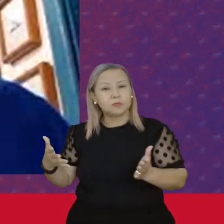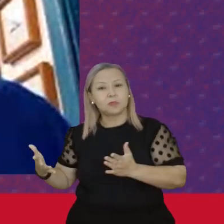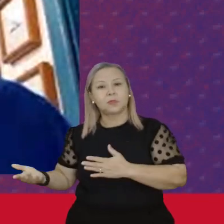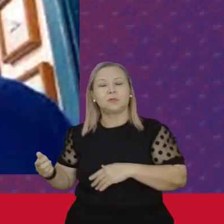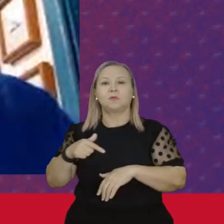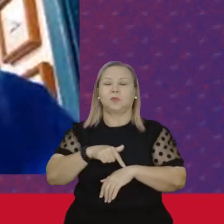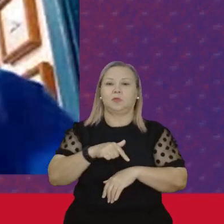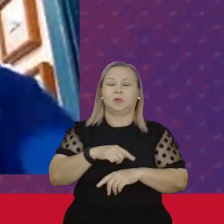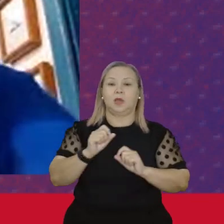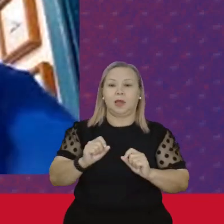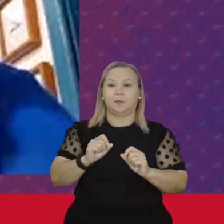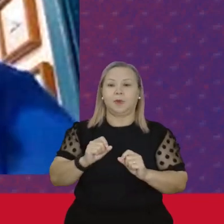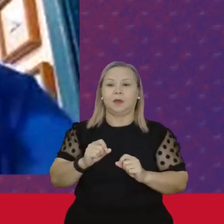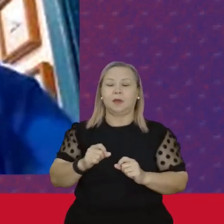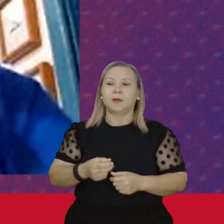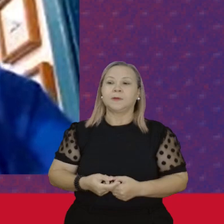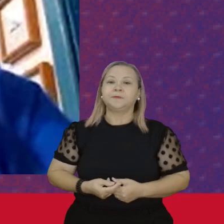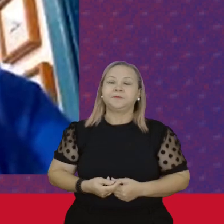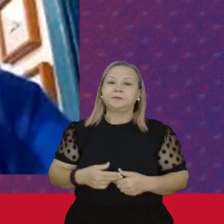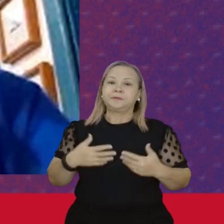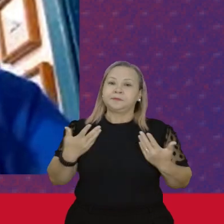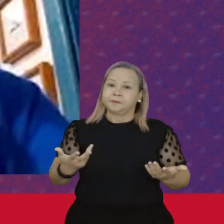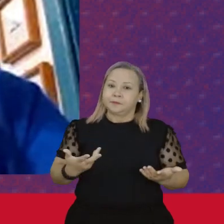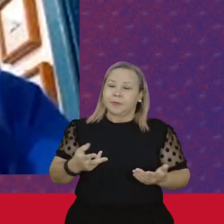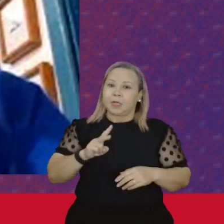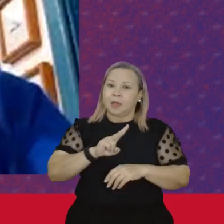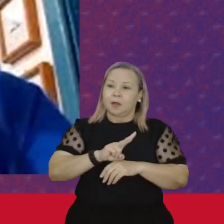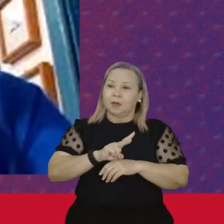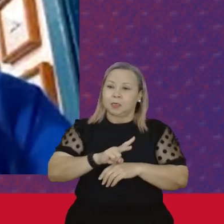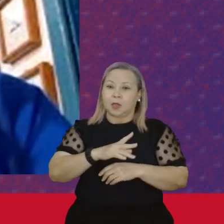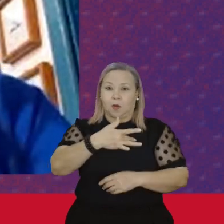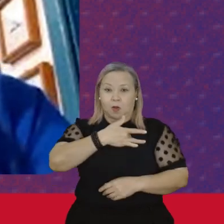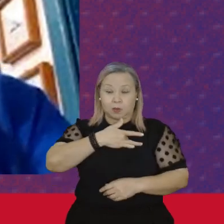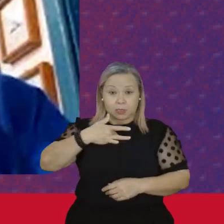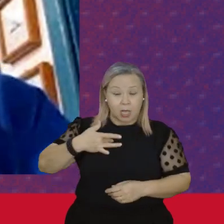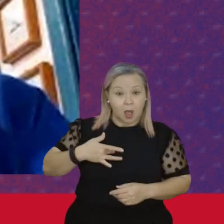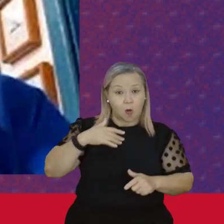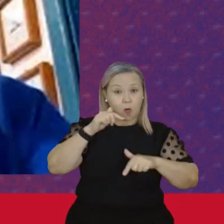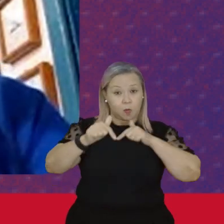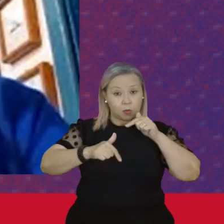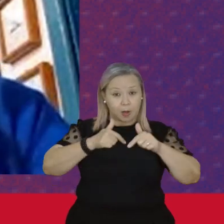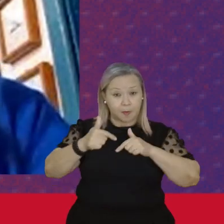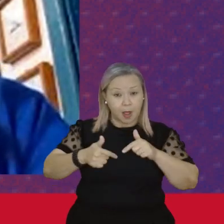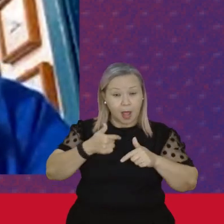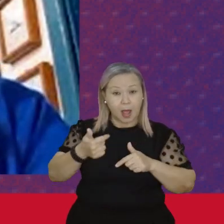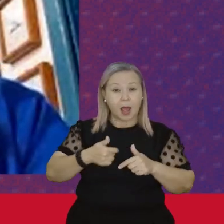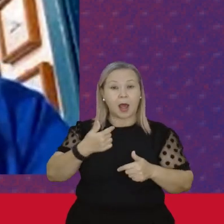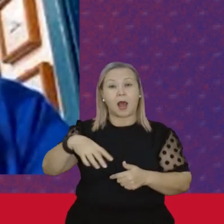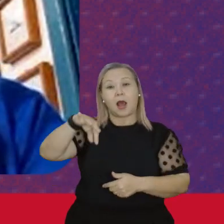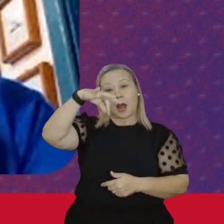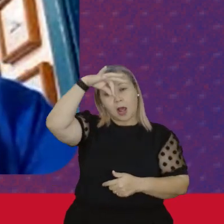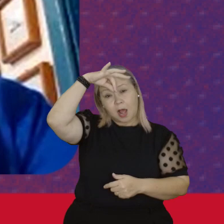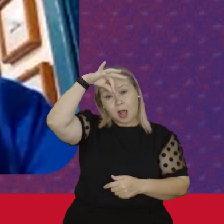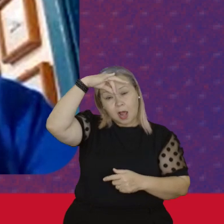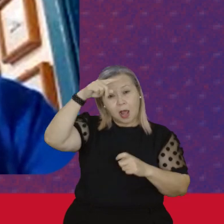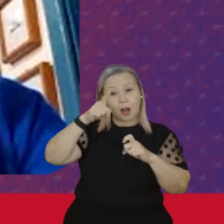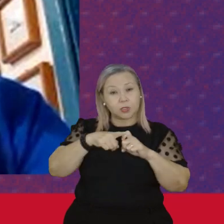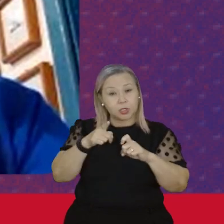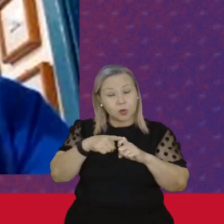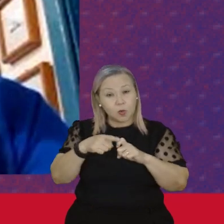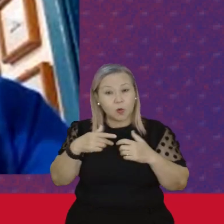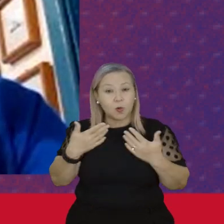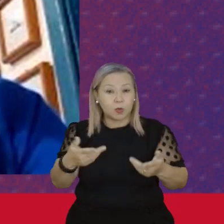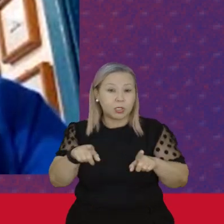era doutora, né? E saúde do trabalho, ginecologia, ela